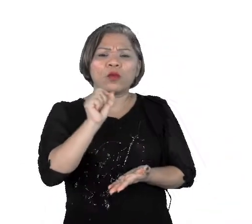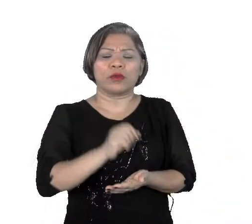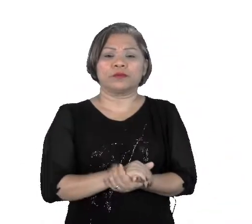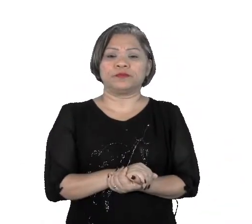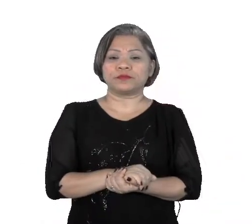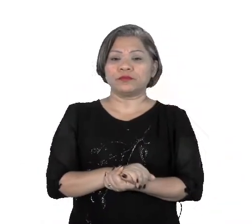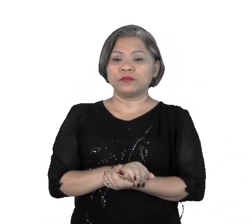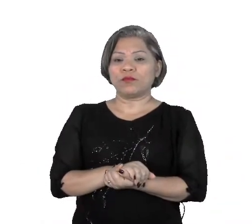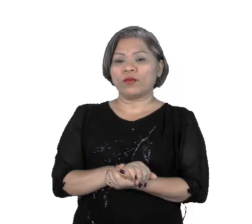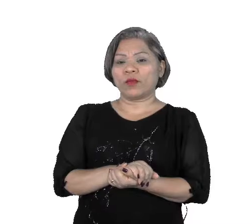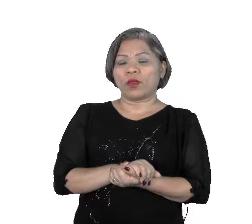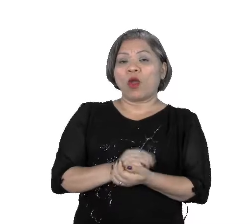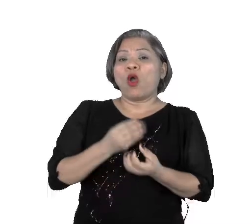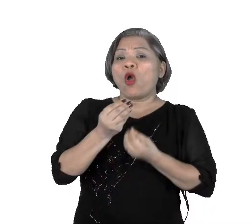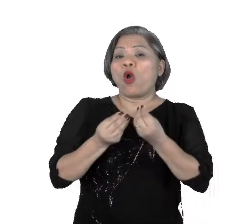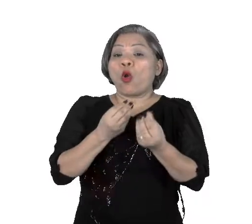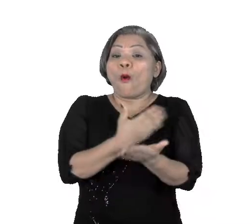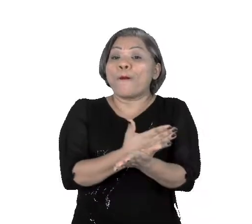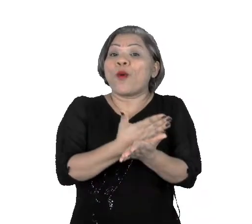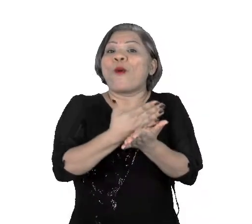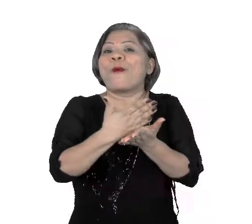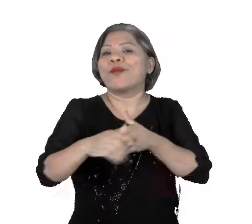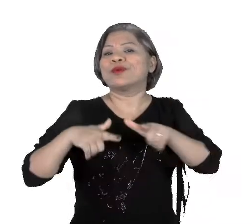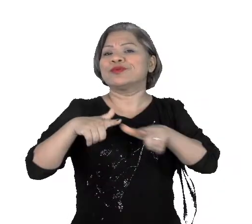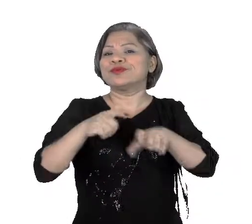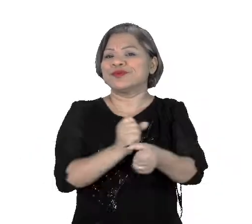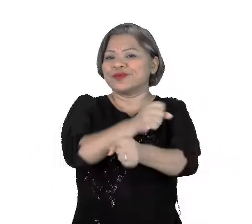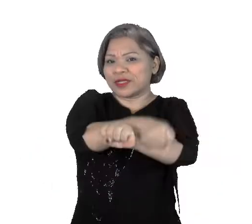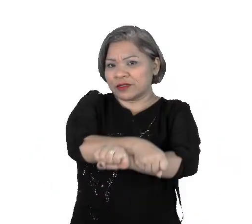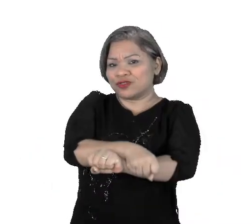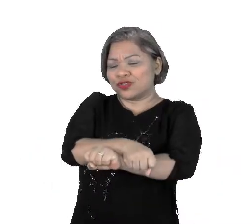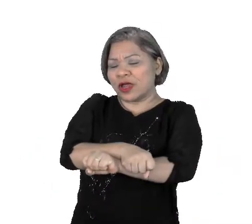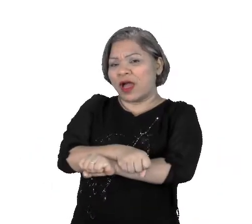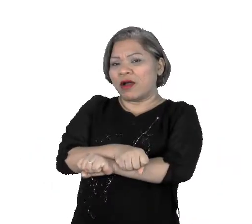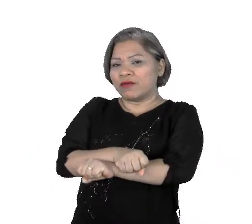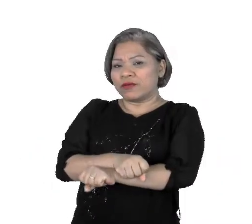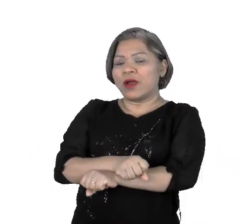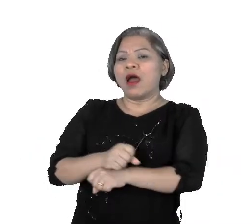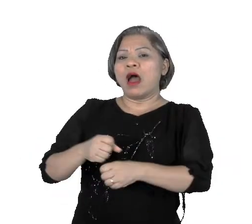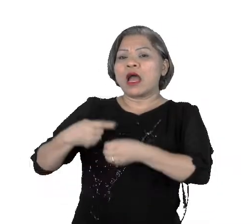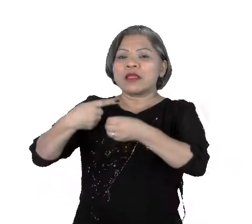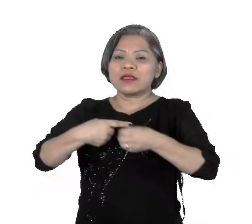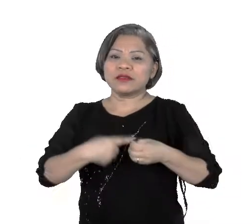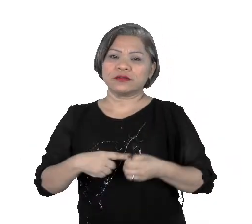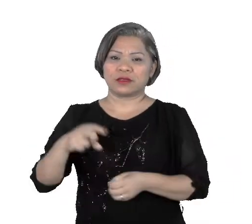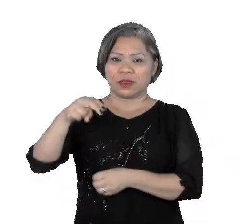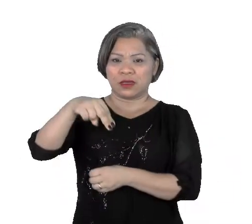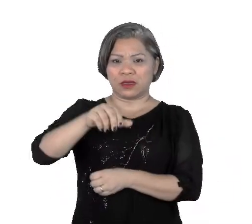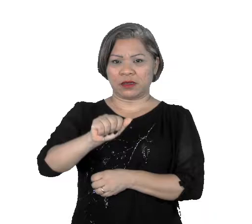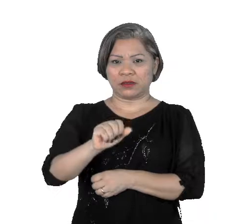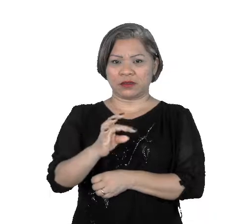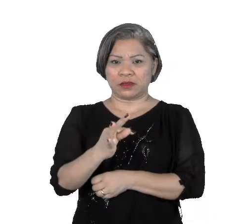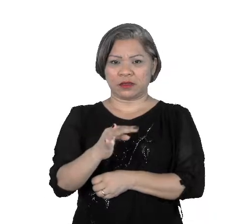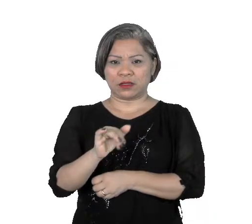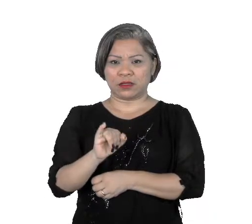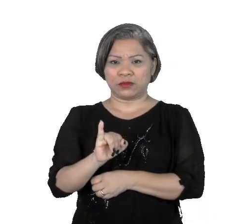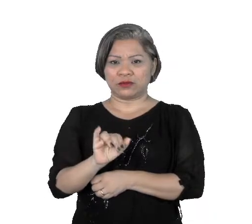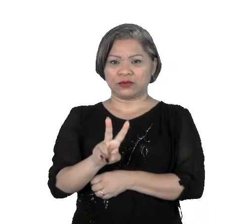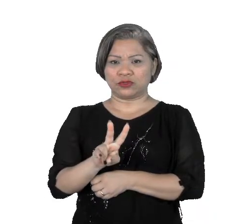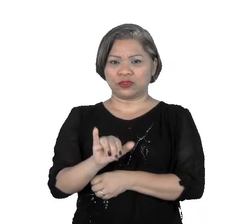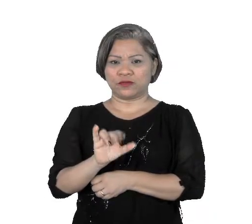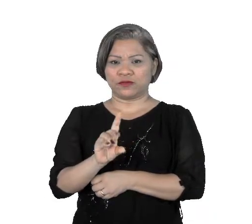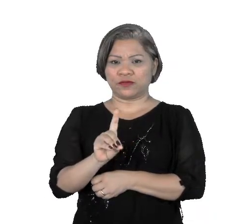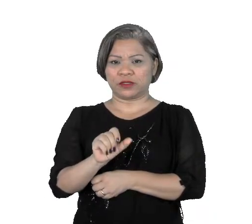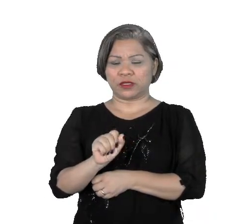que se iniciou na cidade de Natividade. Bom, o trabalho escravo que se iniciou na cidade de Natividade, ele tem suas origens